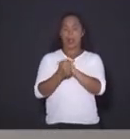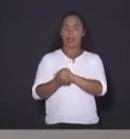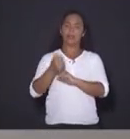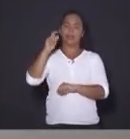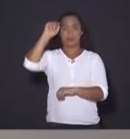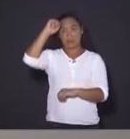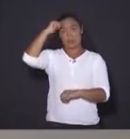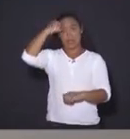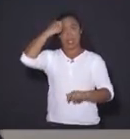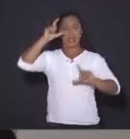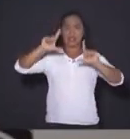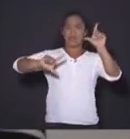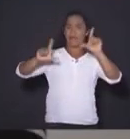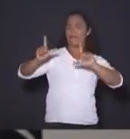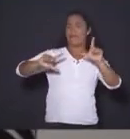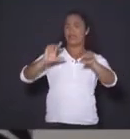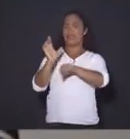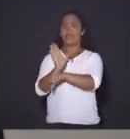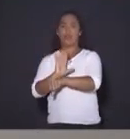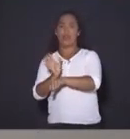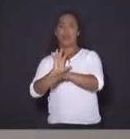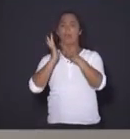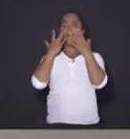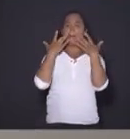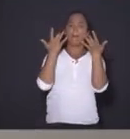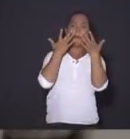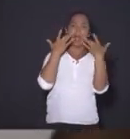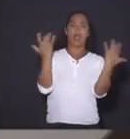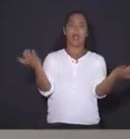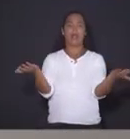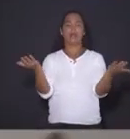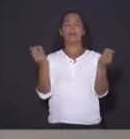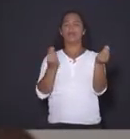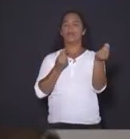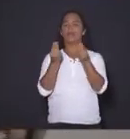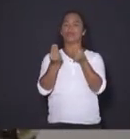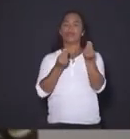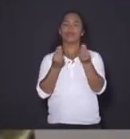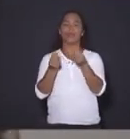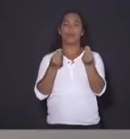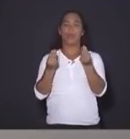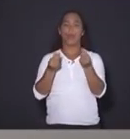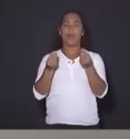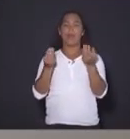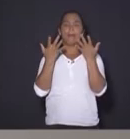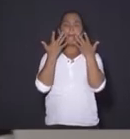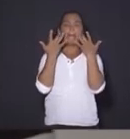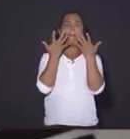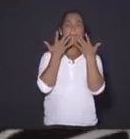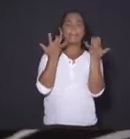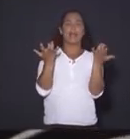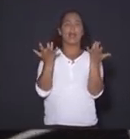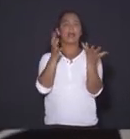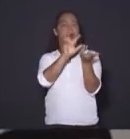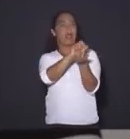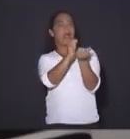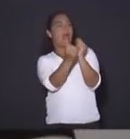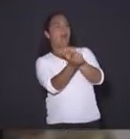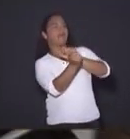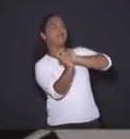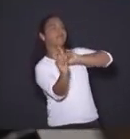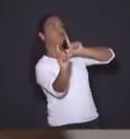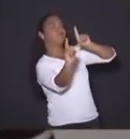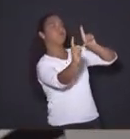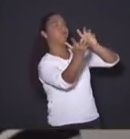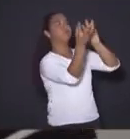mídias na televisão no cinema no teatro a elaboração e execução de peças teatrais as artes plásticas nós